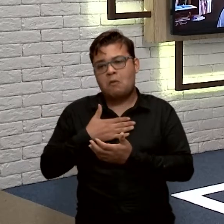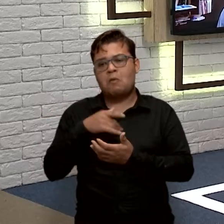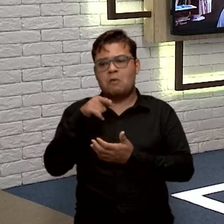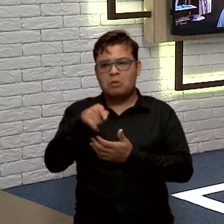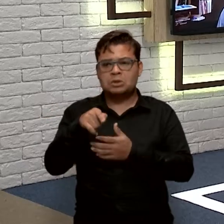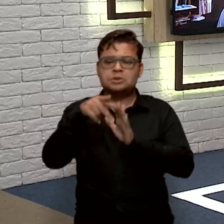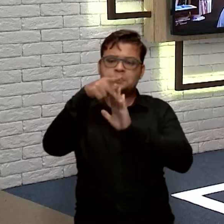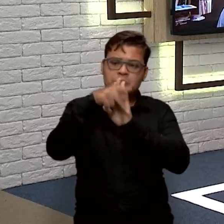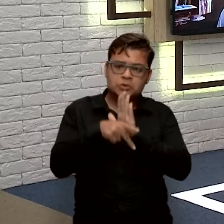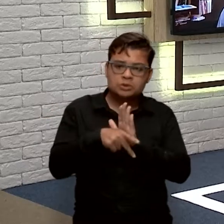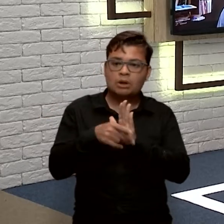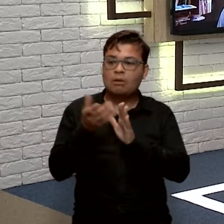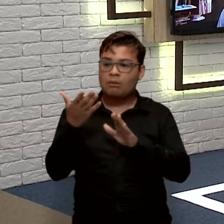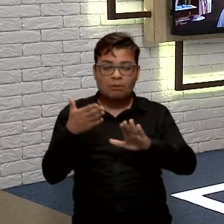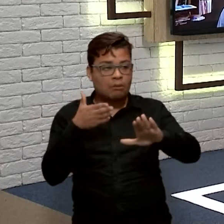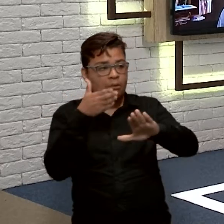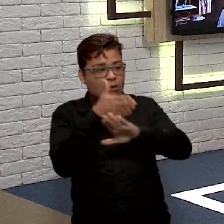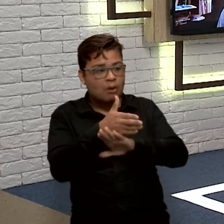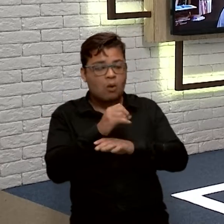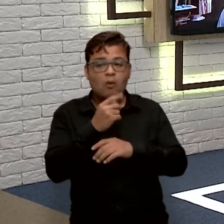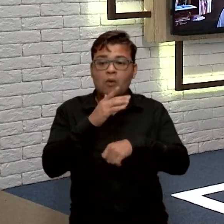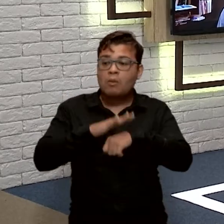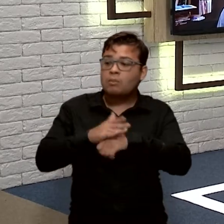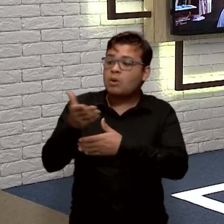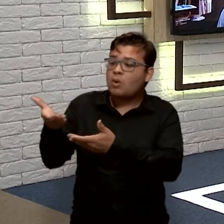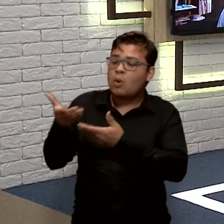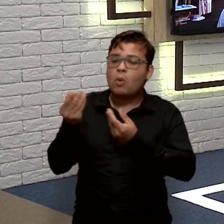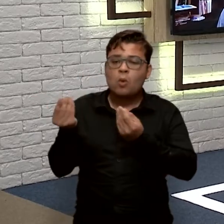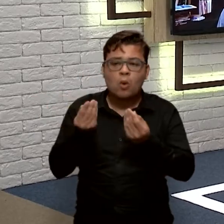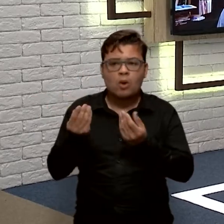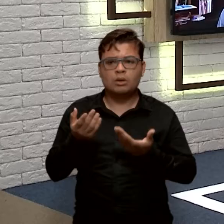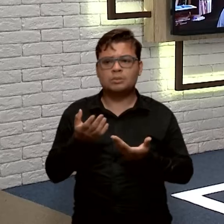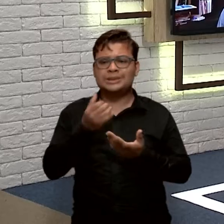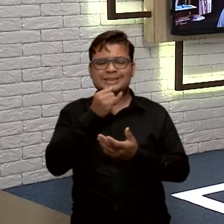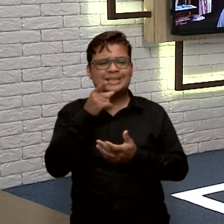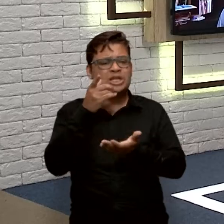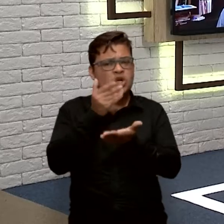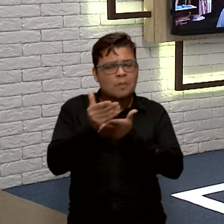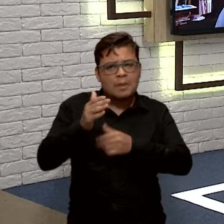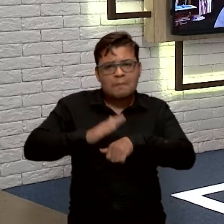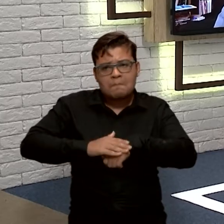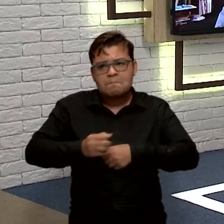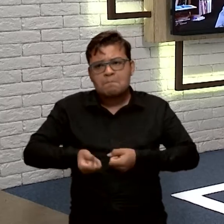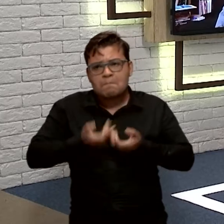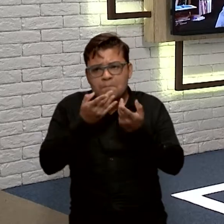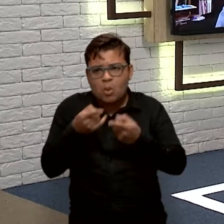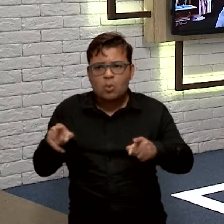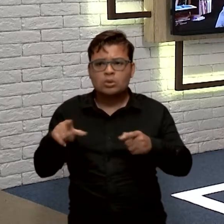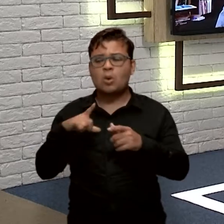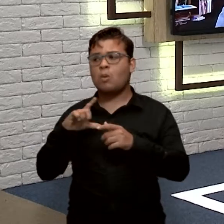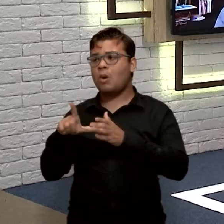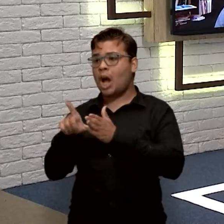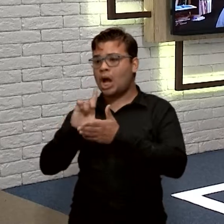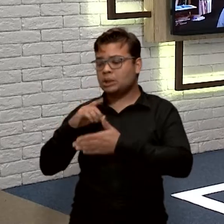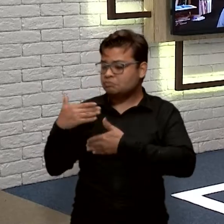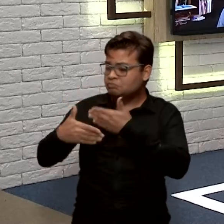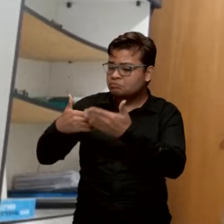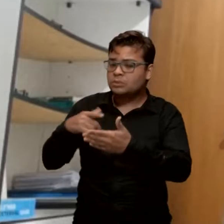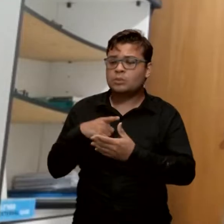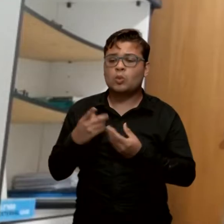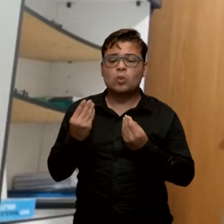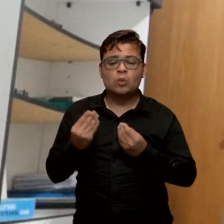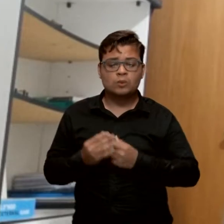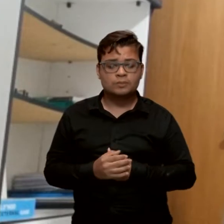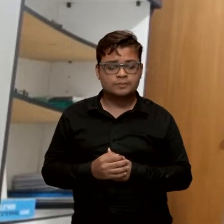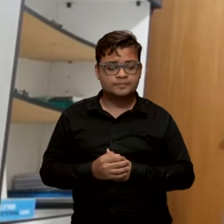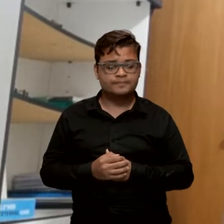para conversar? Como que é? De cara já escreve uma música, tem um processo antes? Como funciona? Sim, o adolescente,